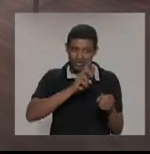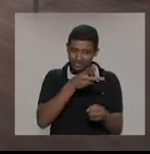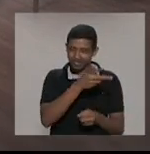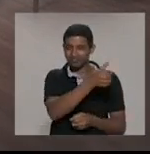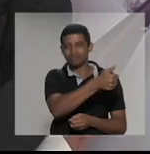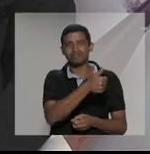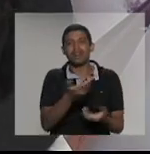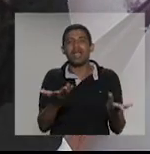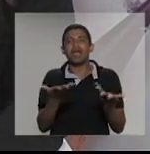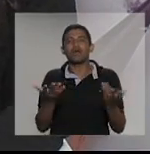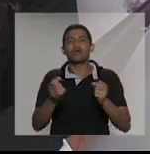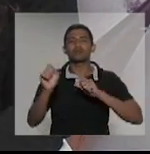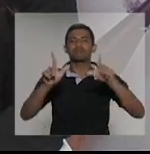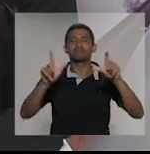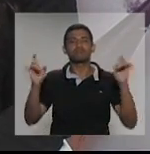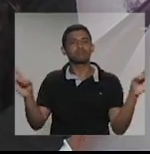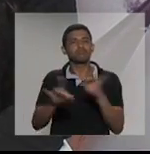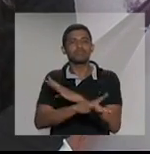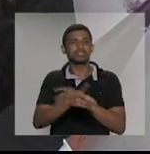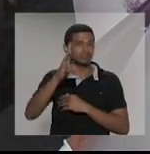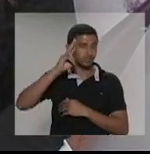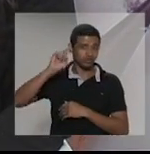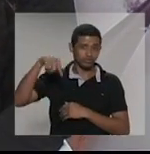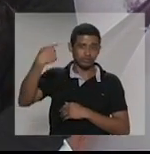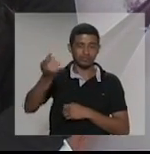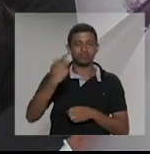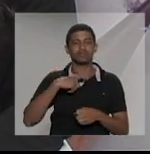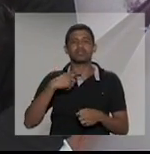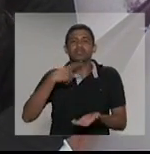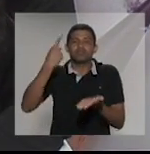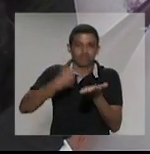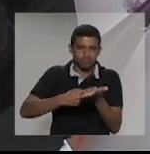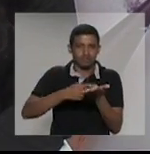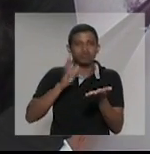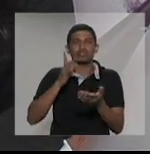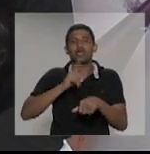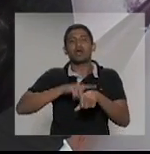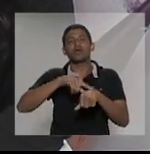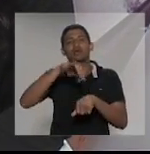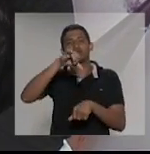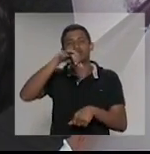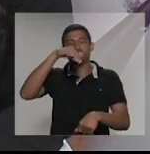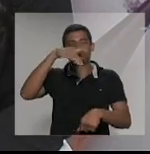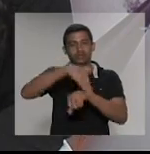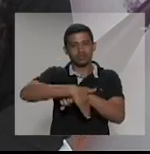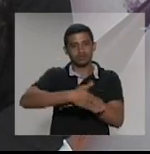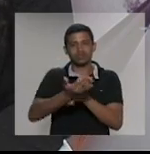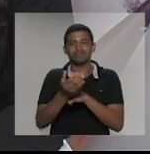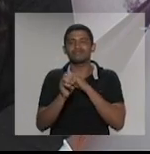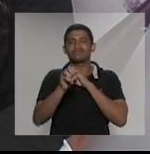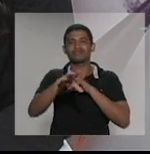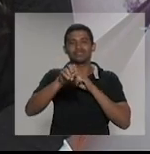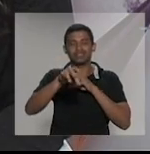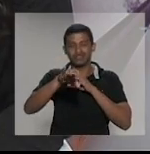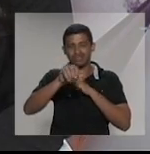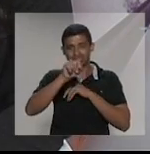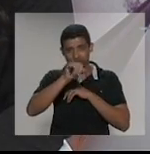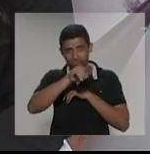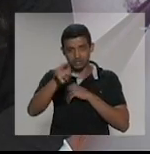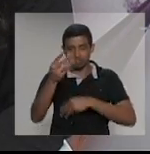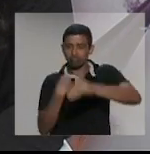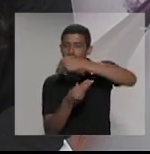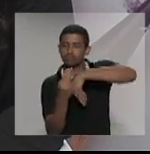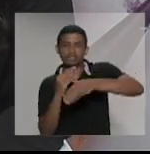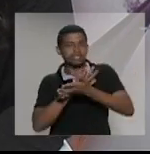sempre. Obrigada. O nosso programa fica por aqui. Na segunda-feira que vem nós temos encontro marcado às 9h da noite. Educação, se